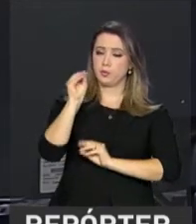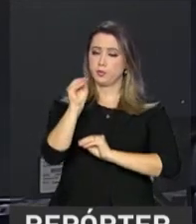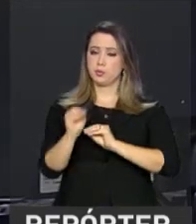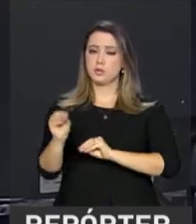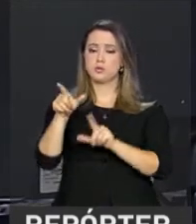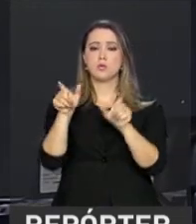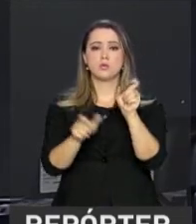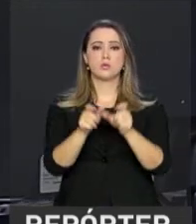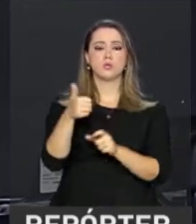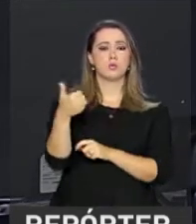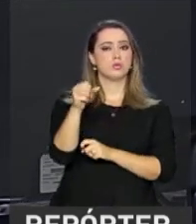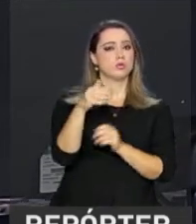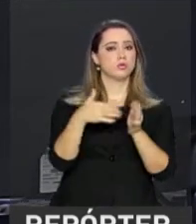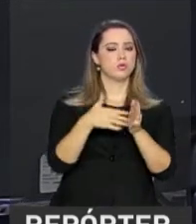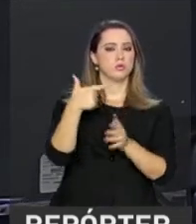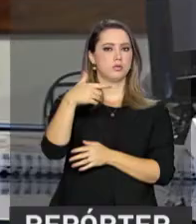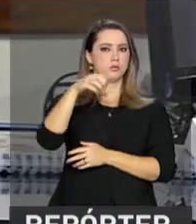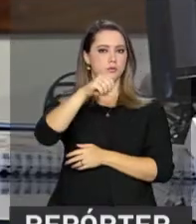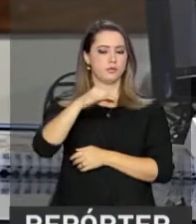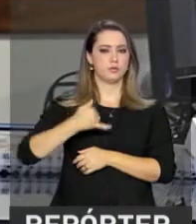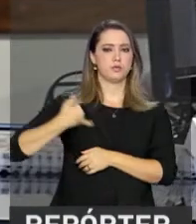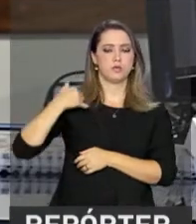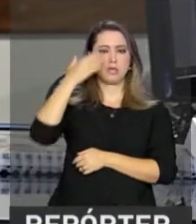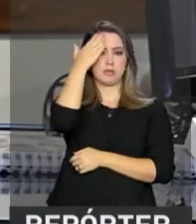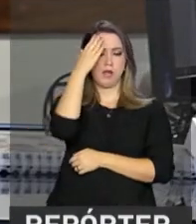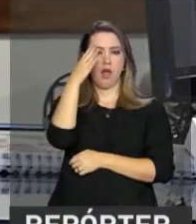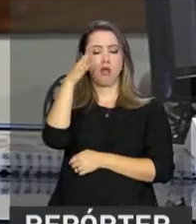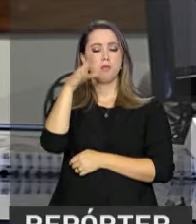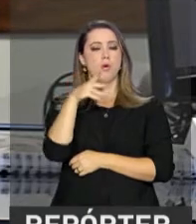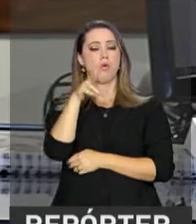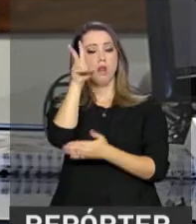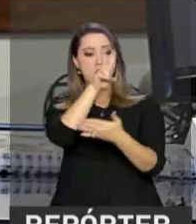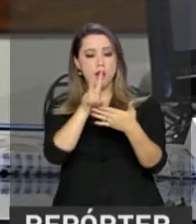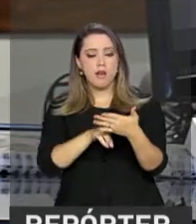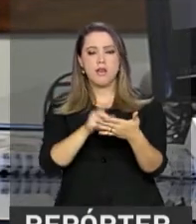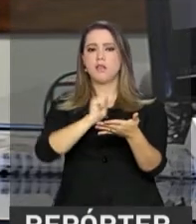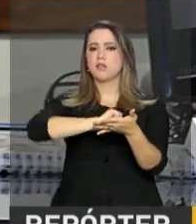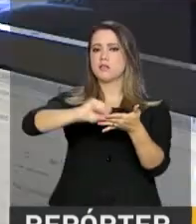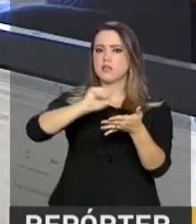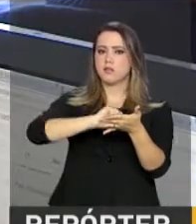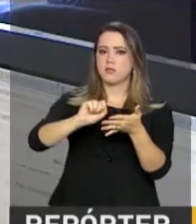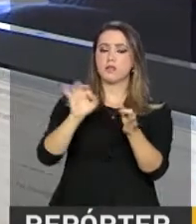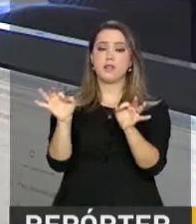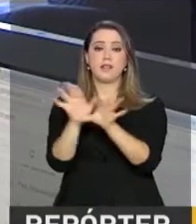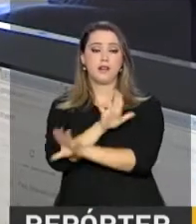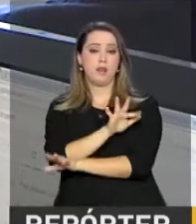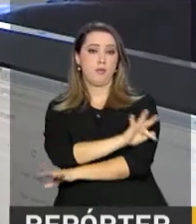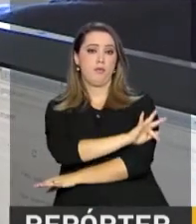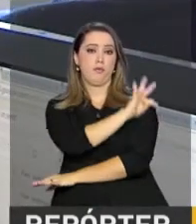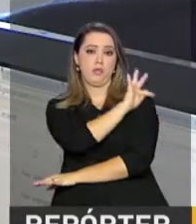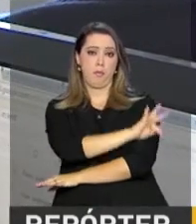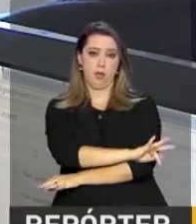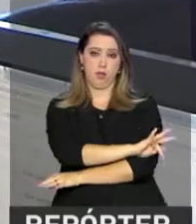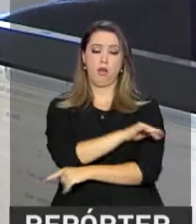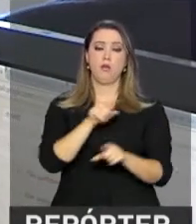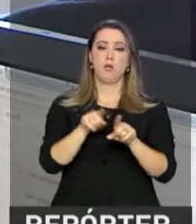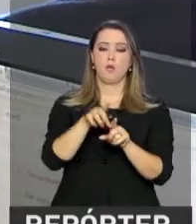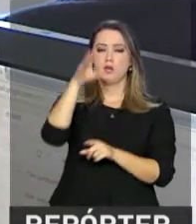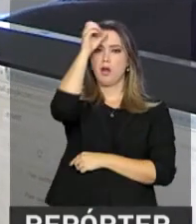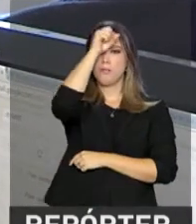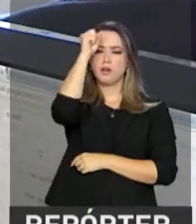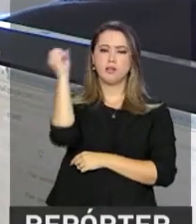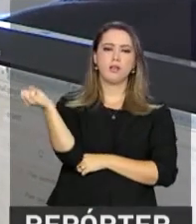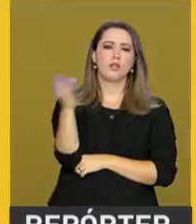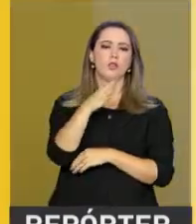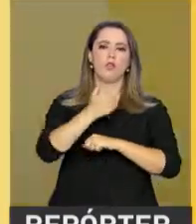18 e 29 anos que saibam ler e escrever e que irão concluir o ensino fundamental e aprender uma nova